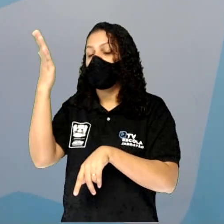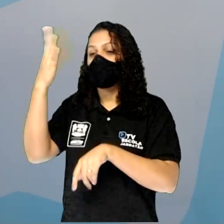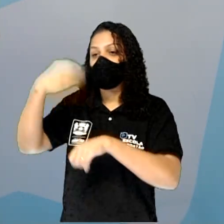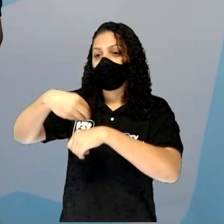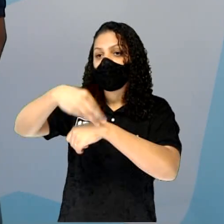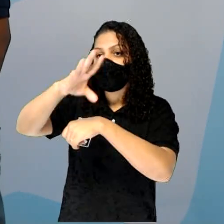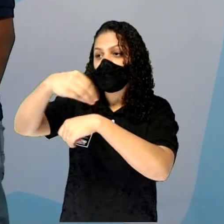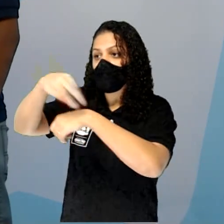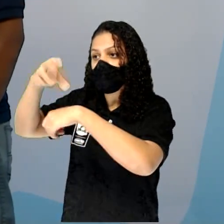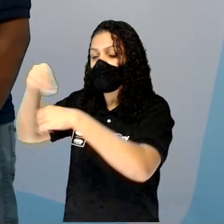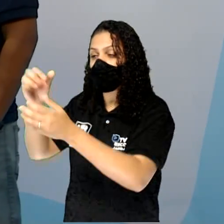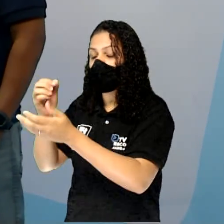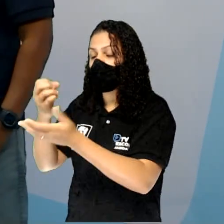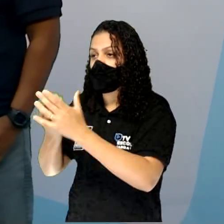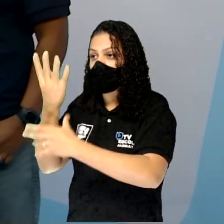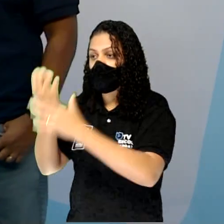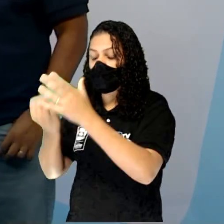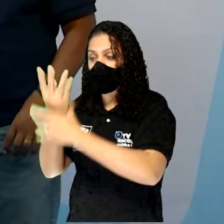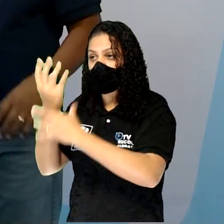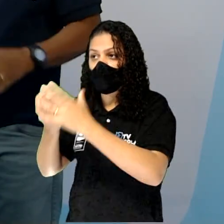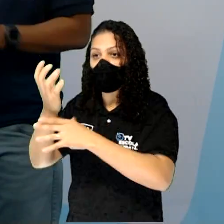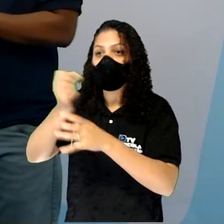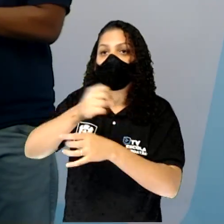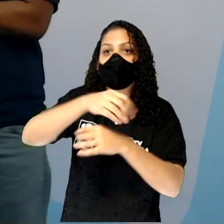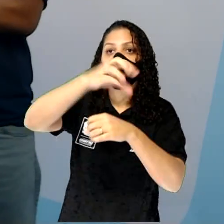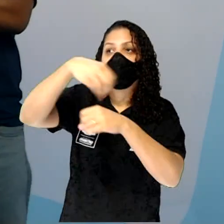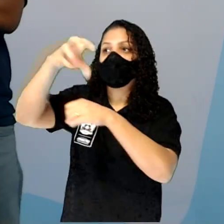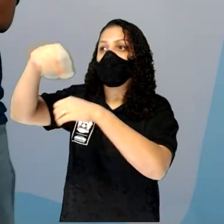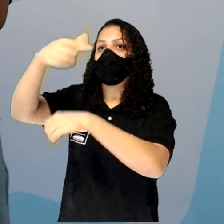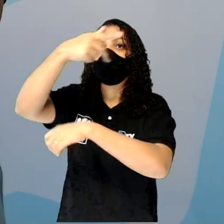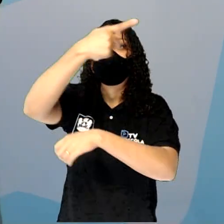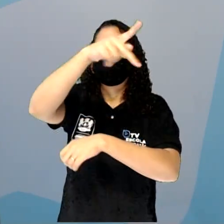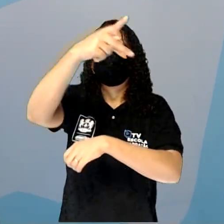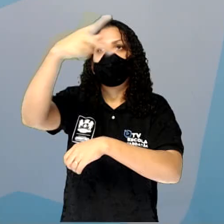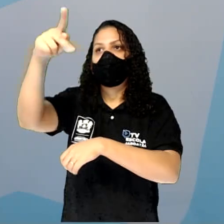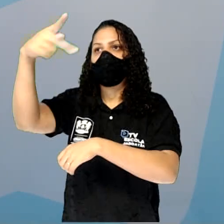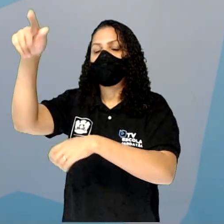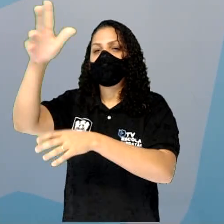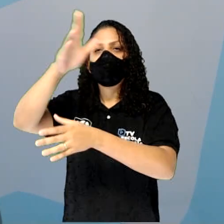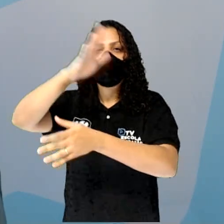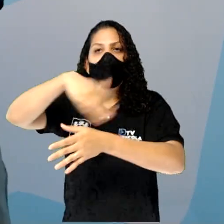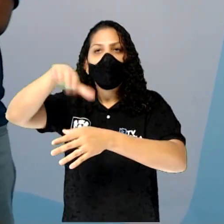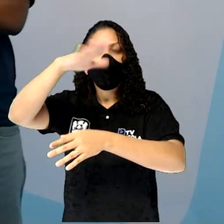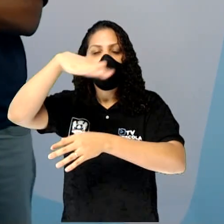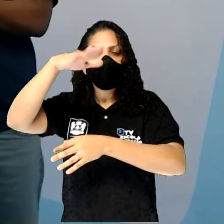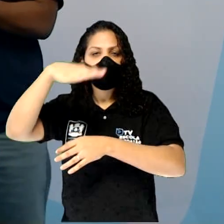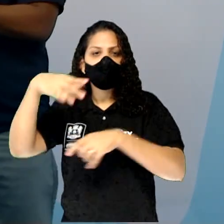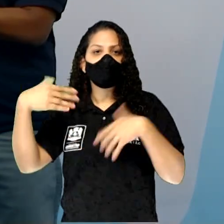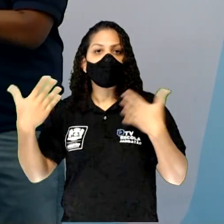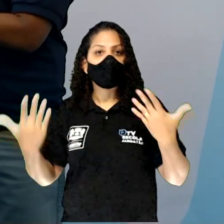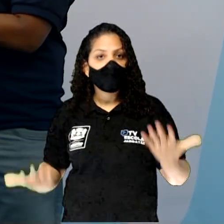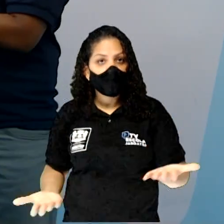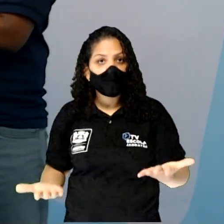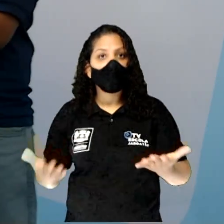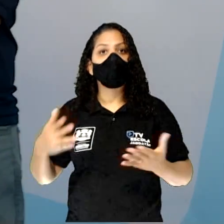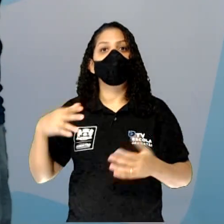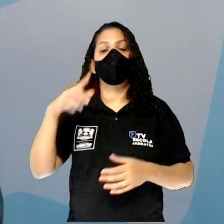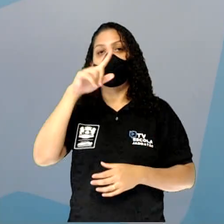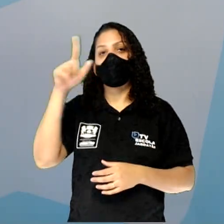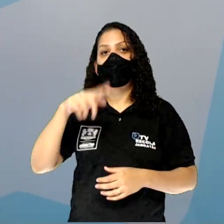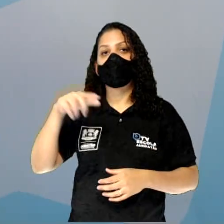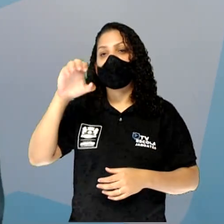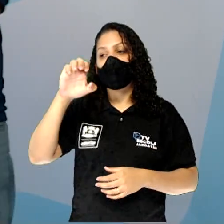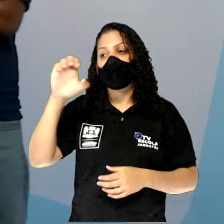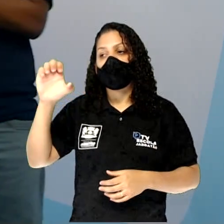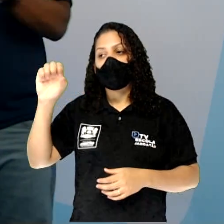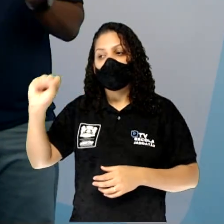da produção. Então nós estamos ali localizado com as EEs, então o